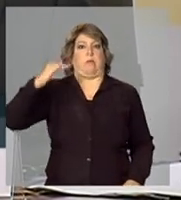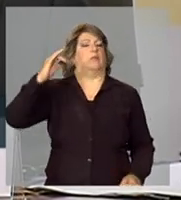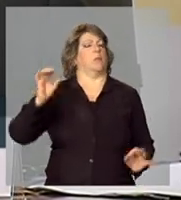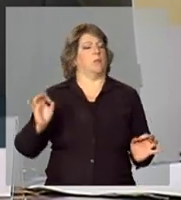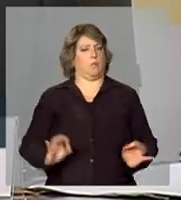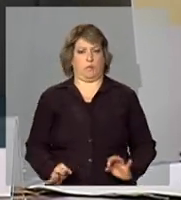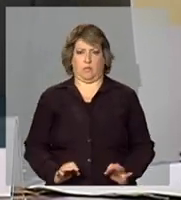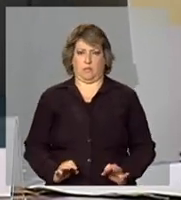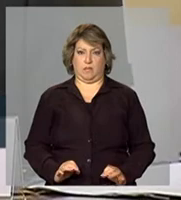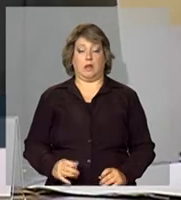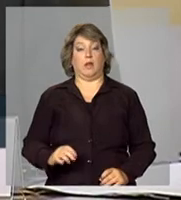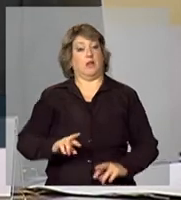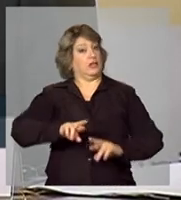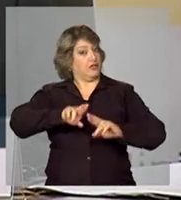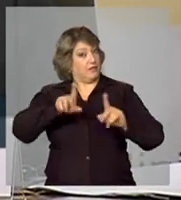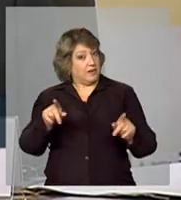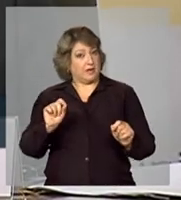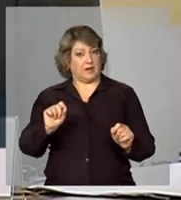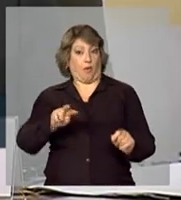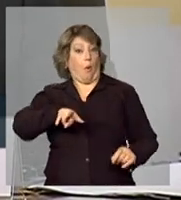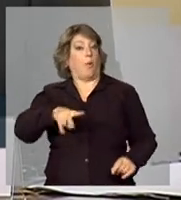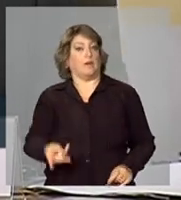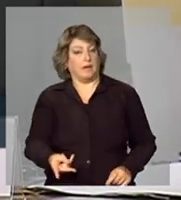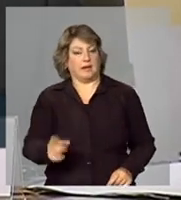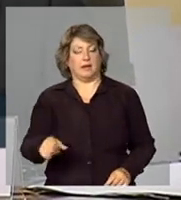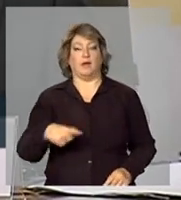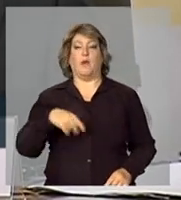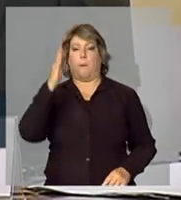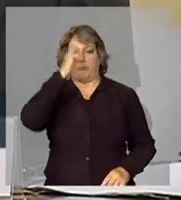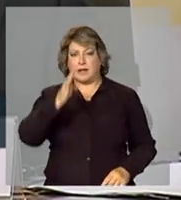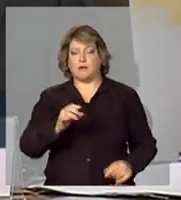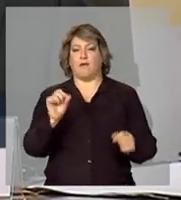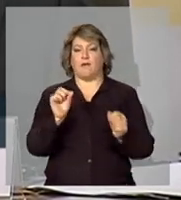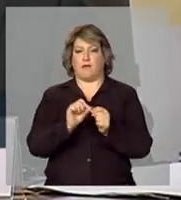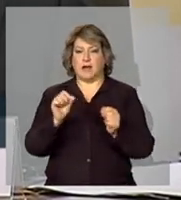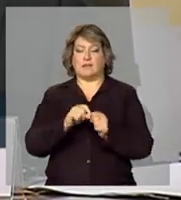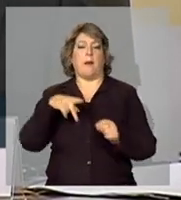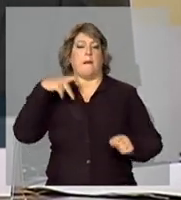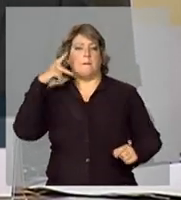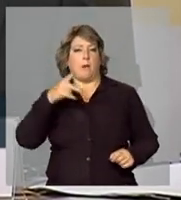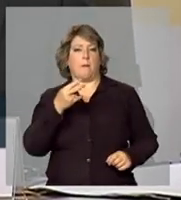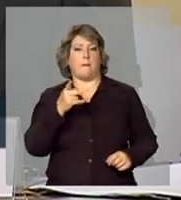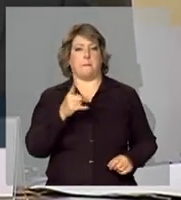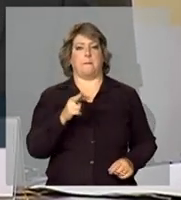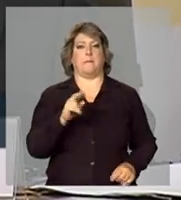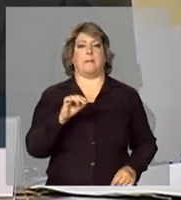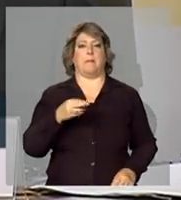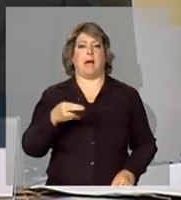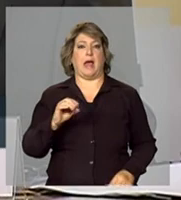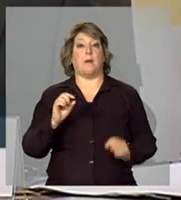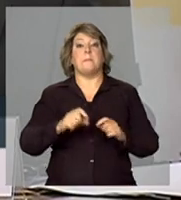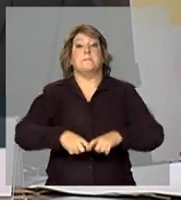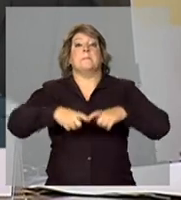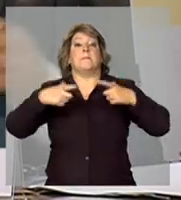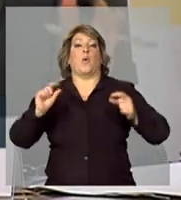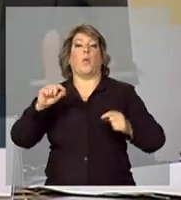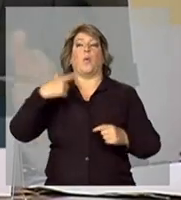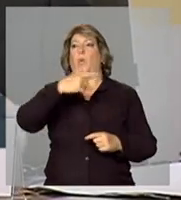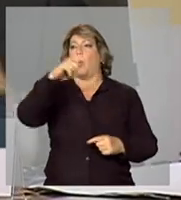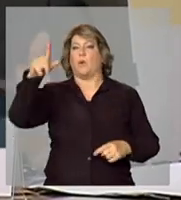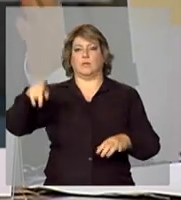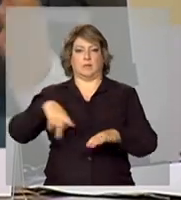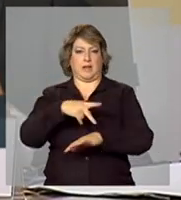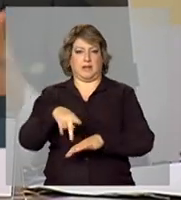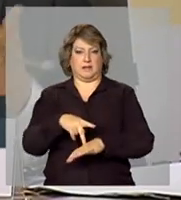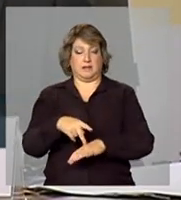que o Brasil faz uma política de primário maior do que os outros países nós continuamos fazendo nós podemos que